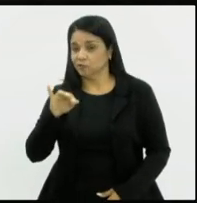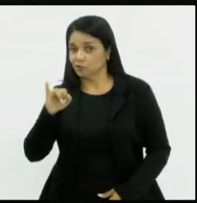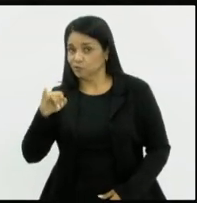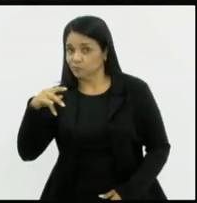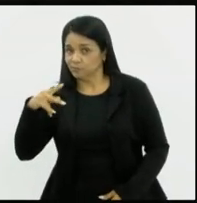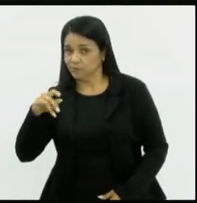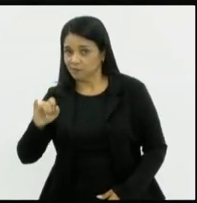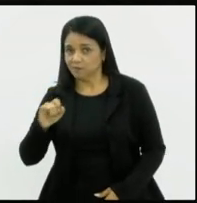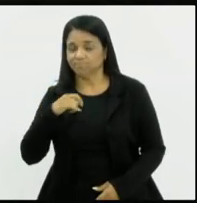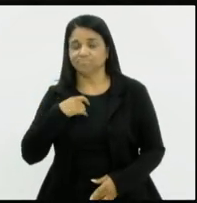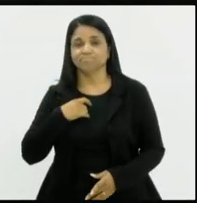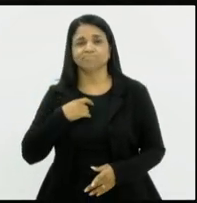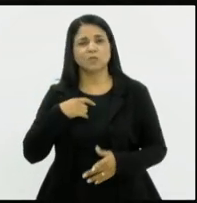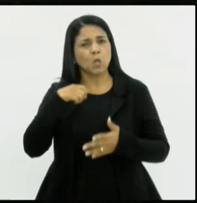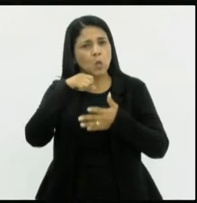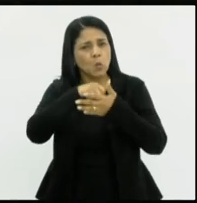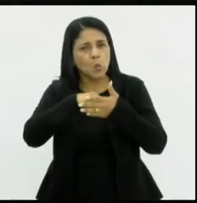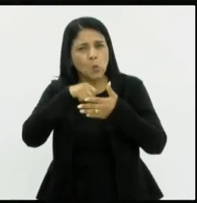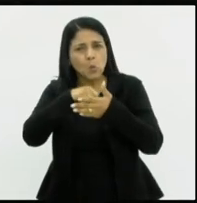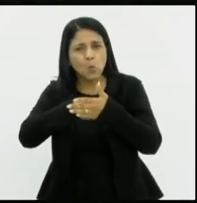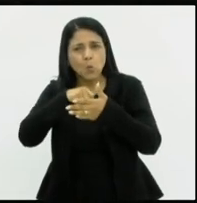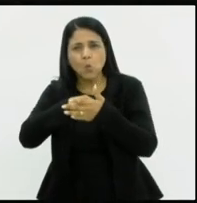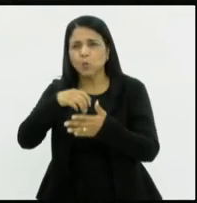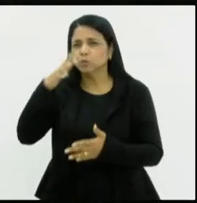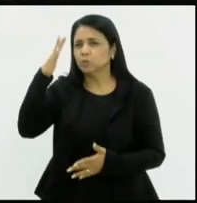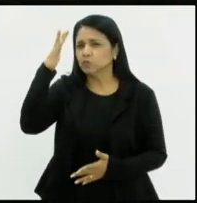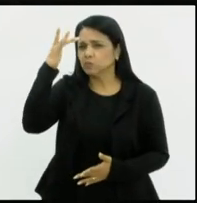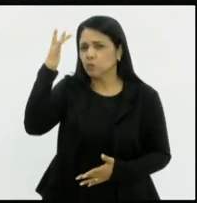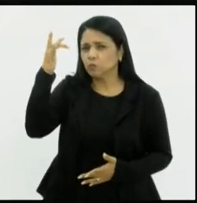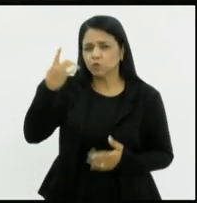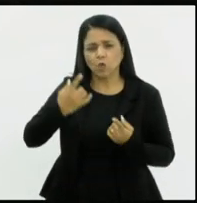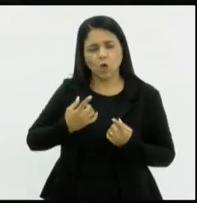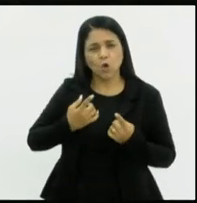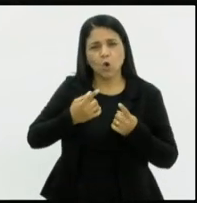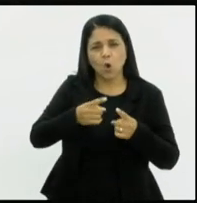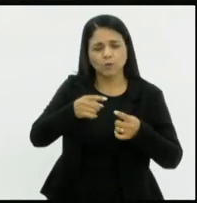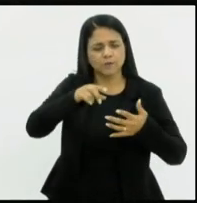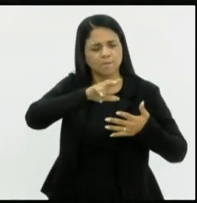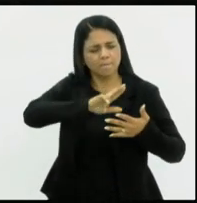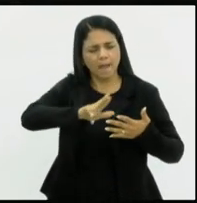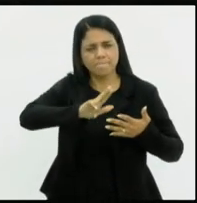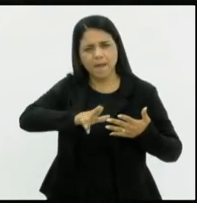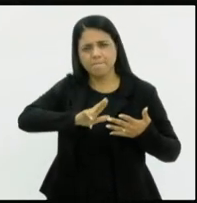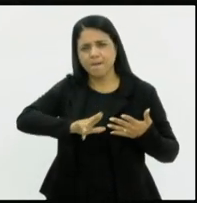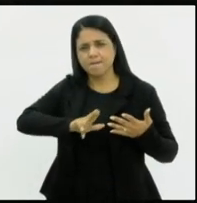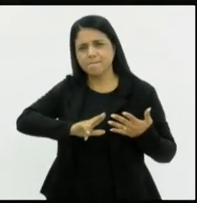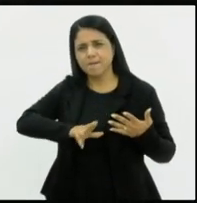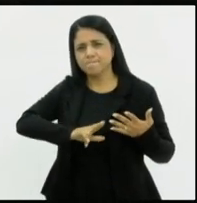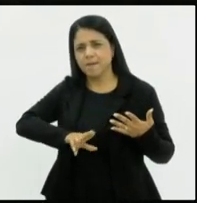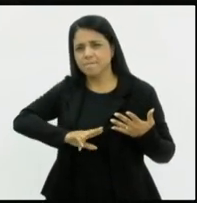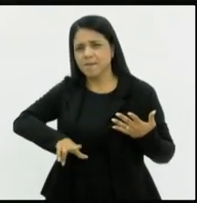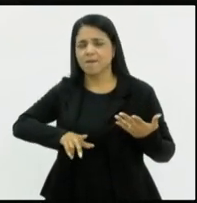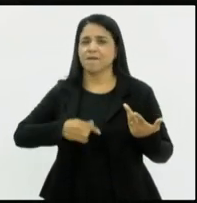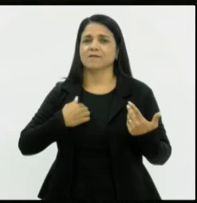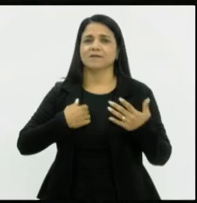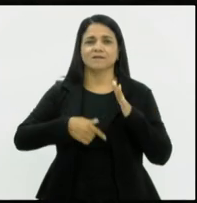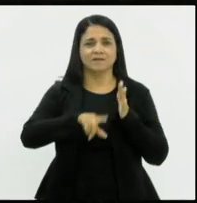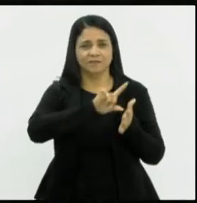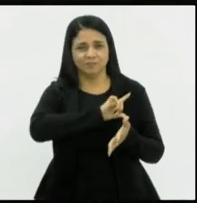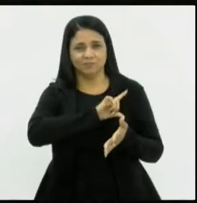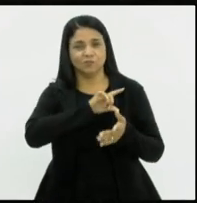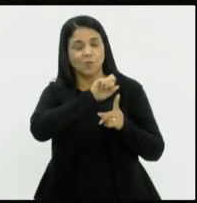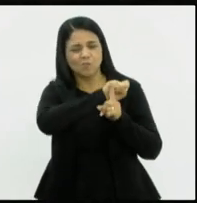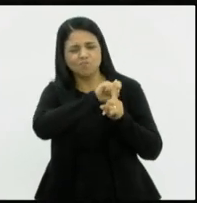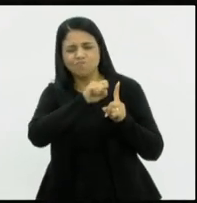diariamente contra todas essas questões que eu enumerei aqui. Muitas vezes, contra uma